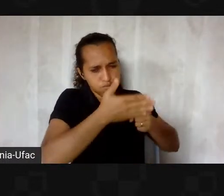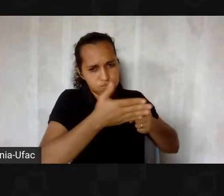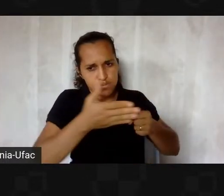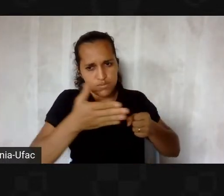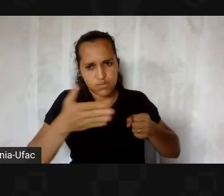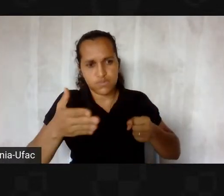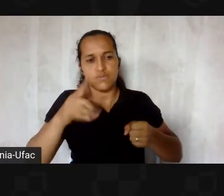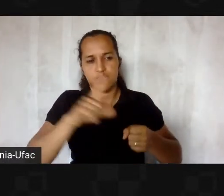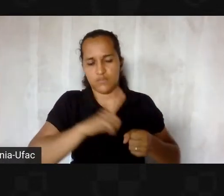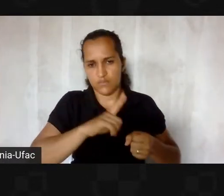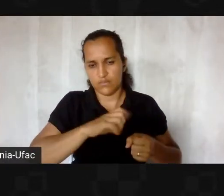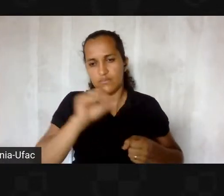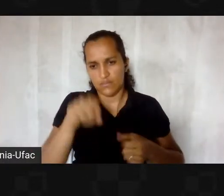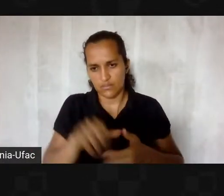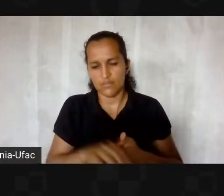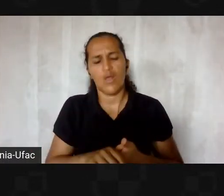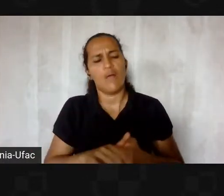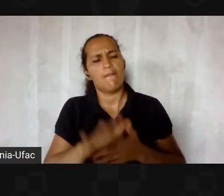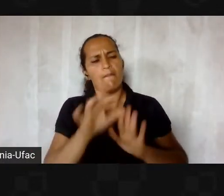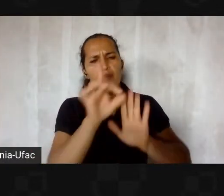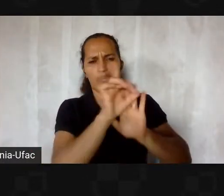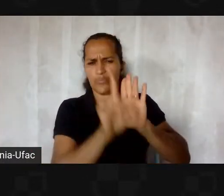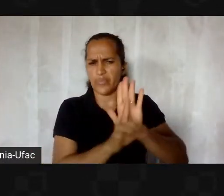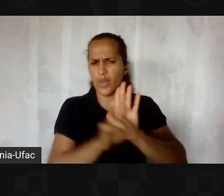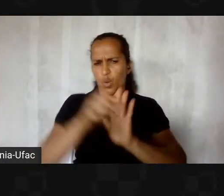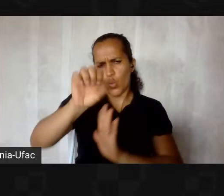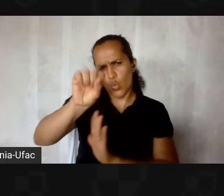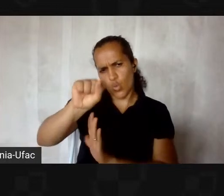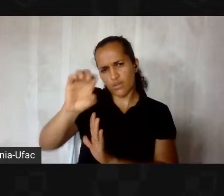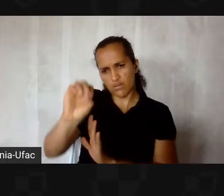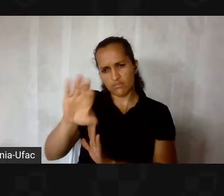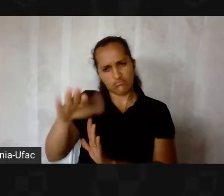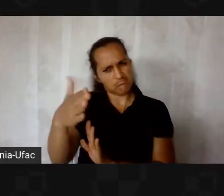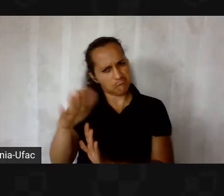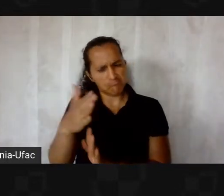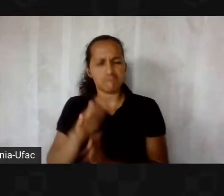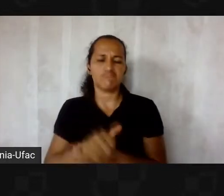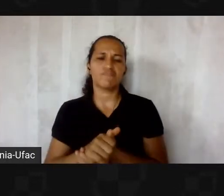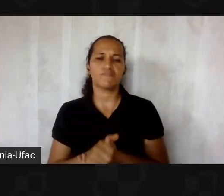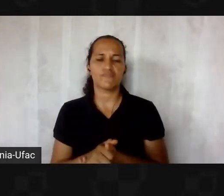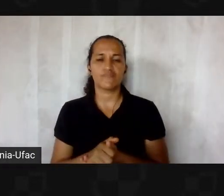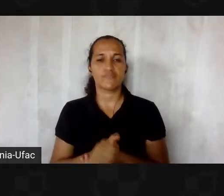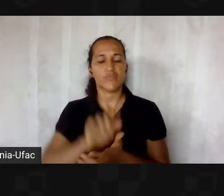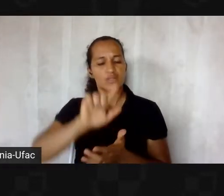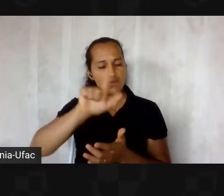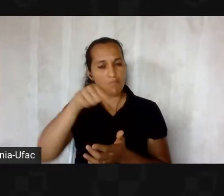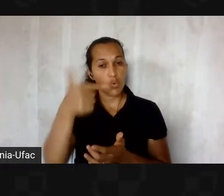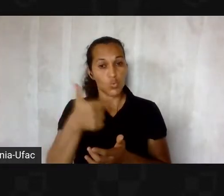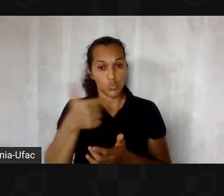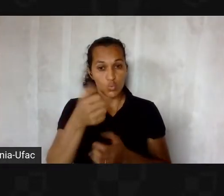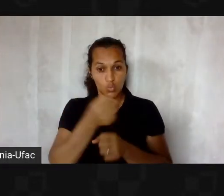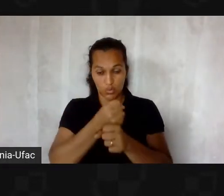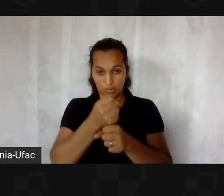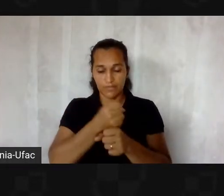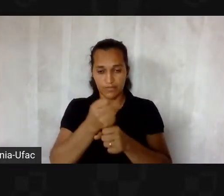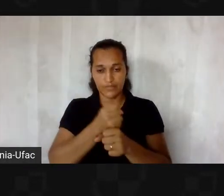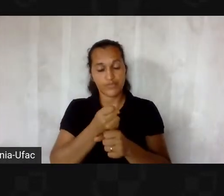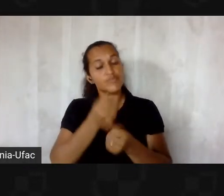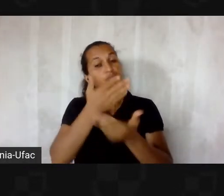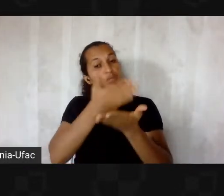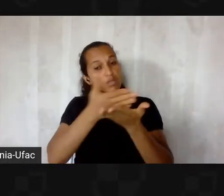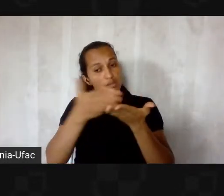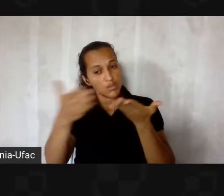engano, até a década de 80. e só a partir do segundo ano é que se estudava as